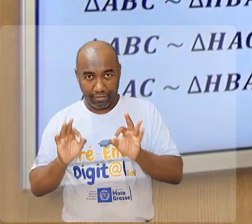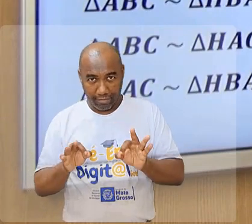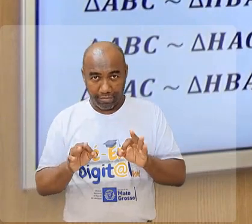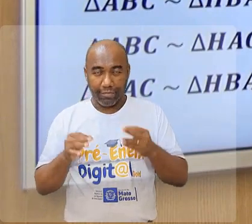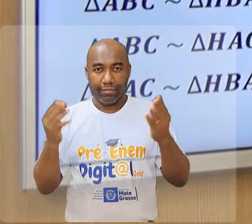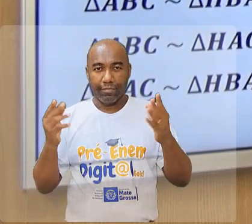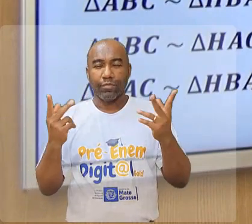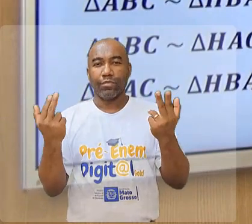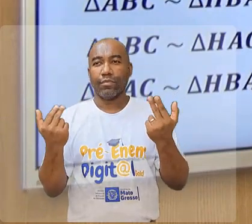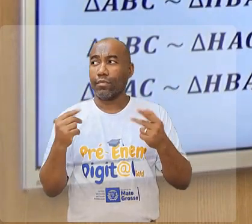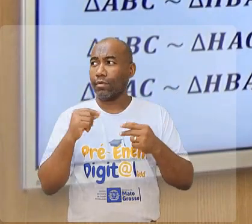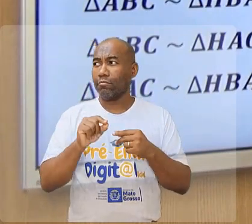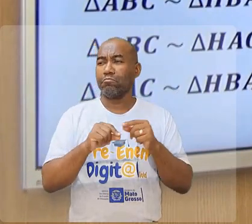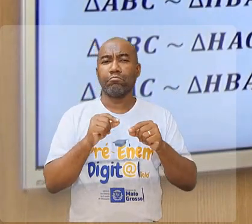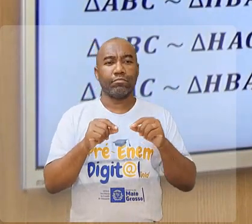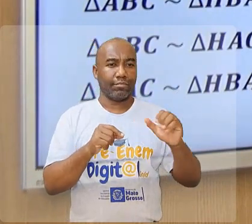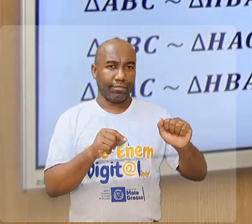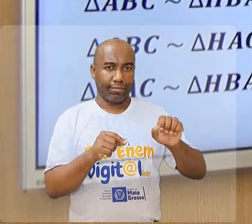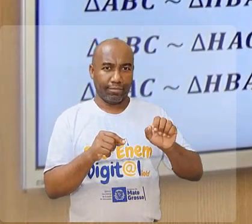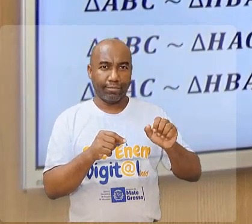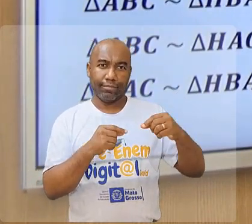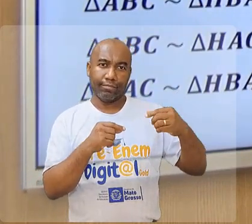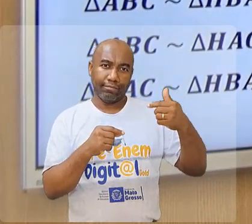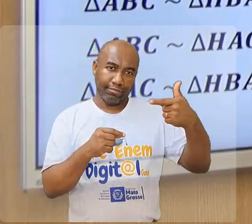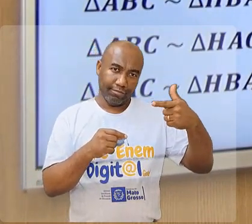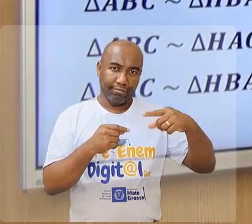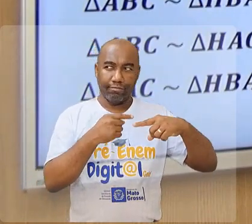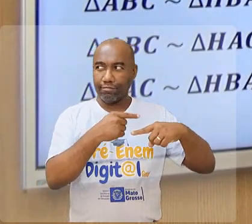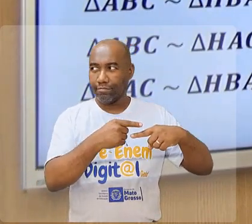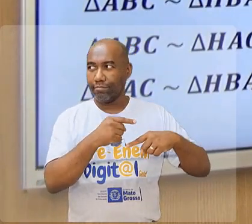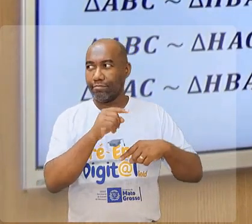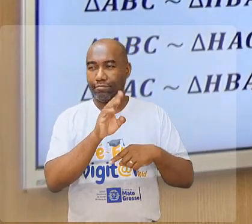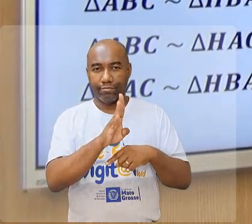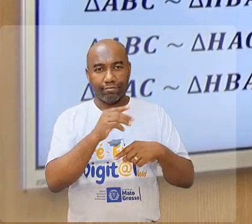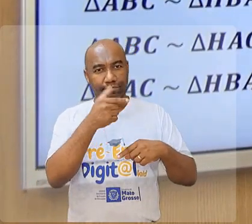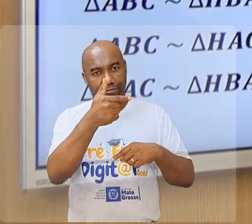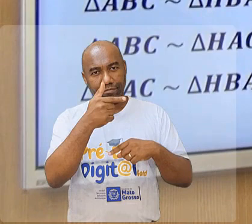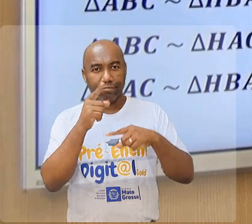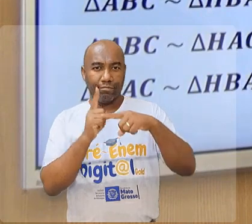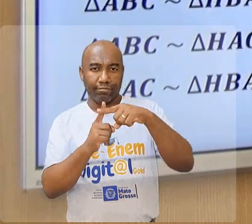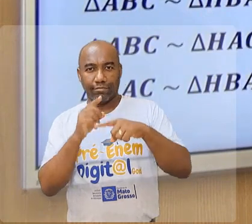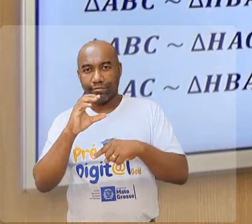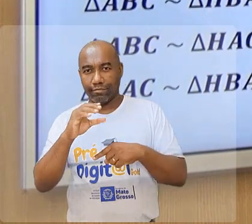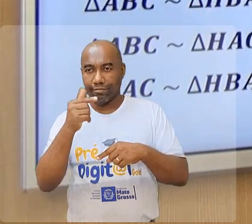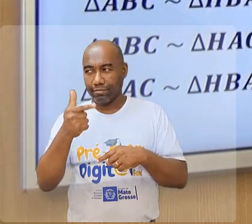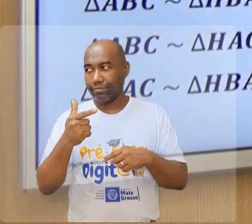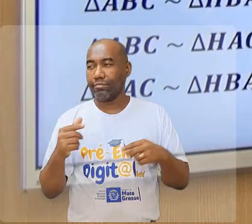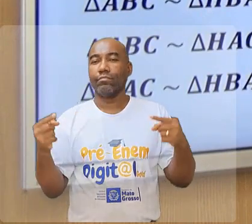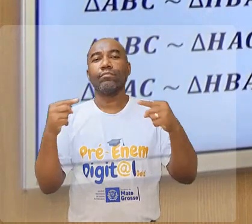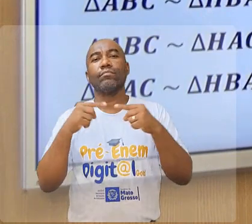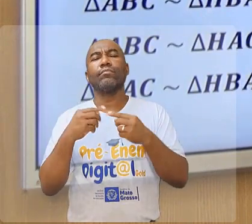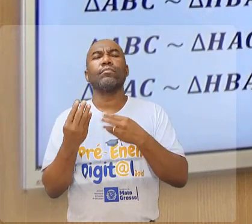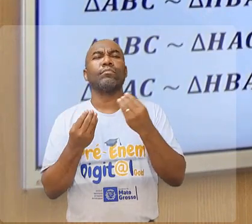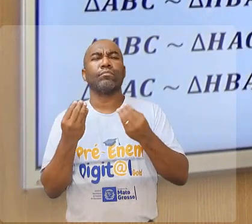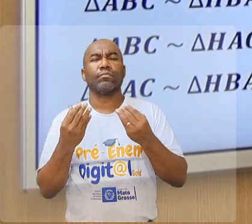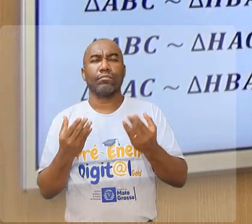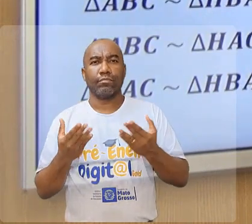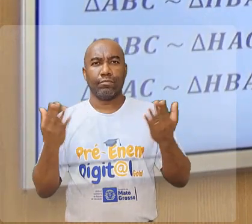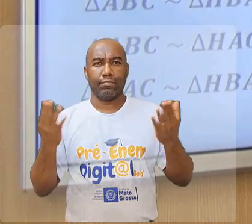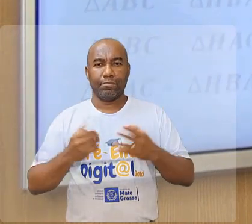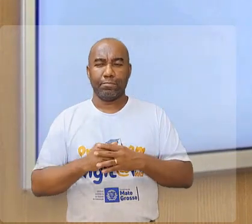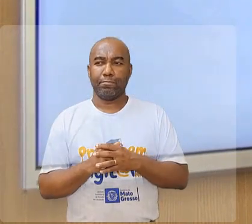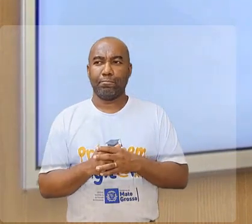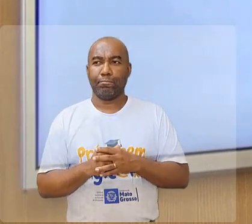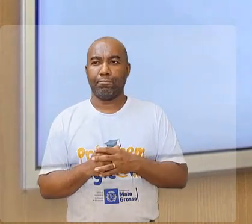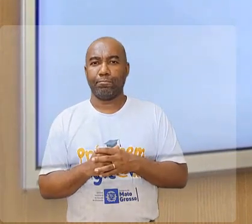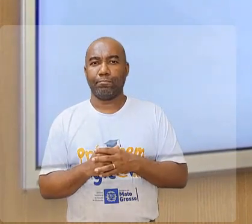das relações para poder fazer né O que a gente precisa que é achar as relações métricas do Triângulo beleza